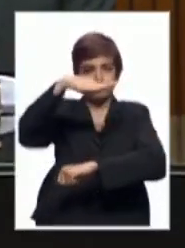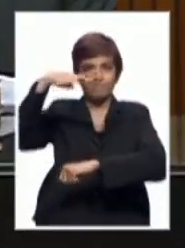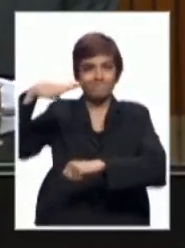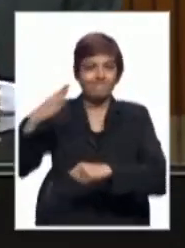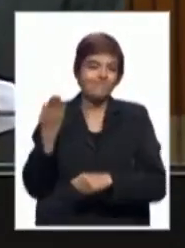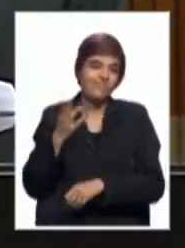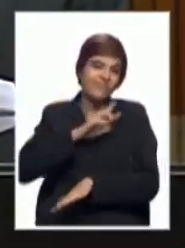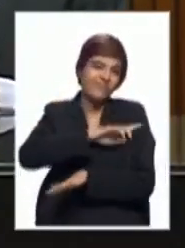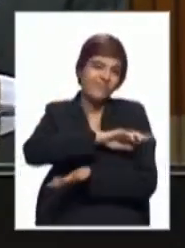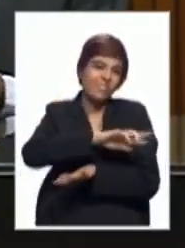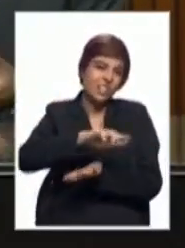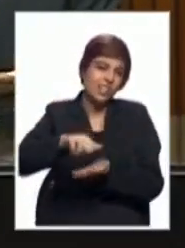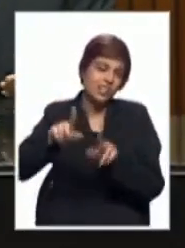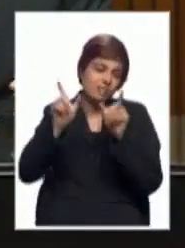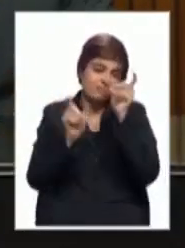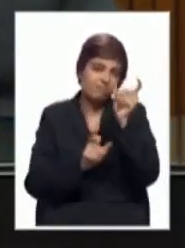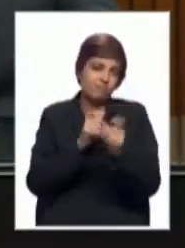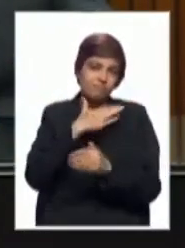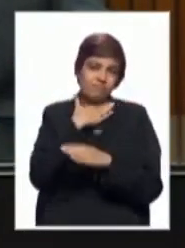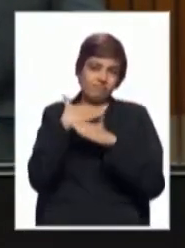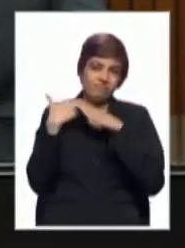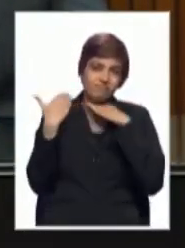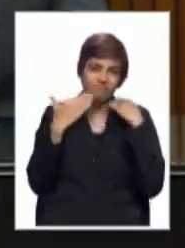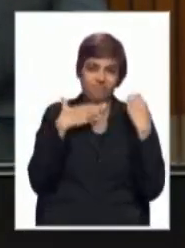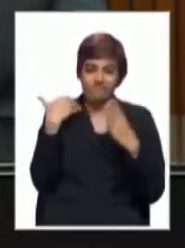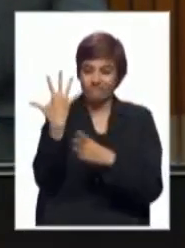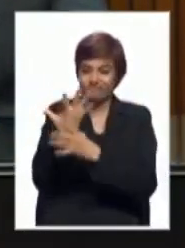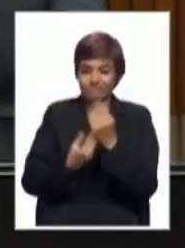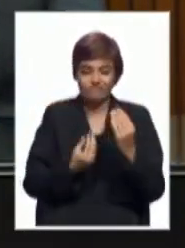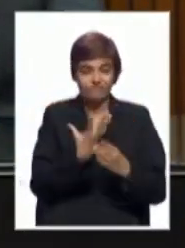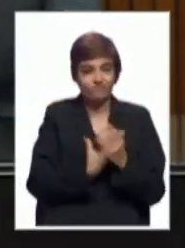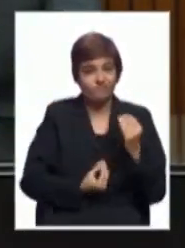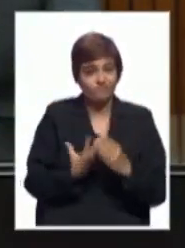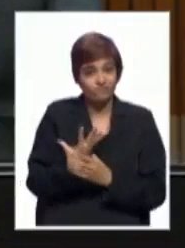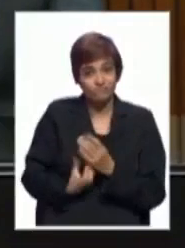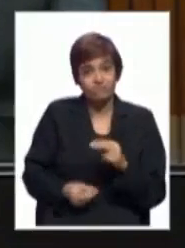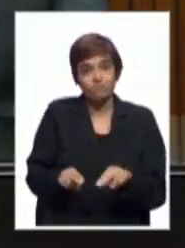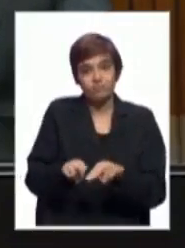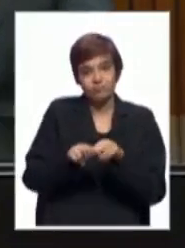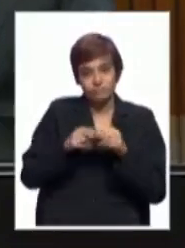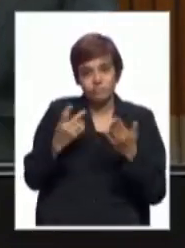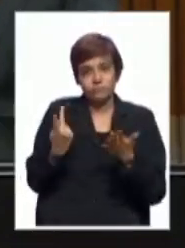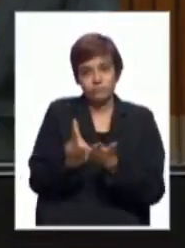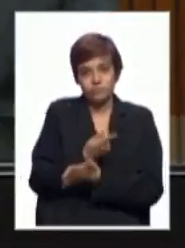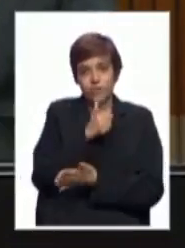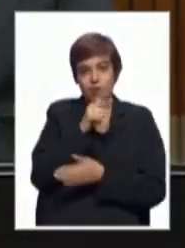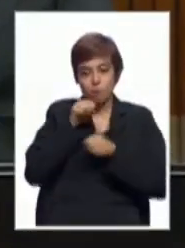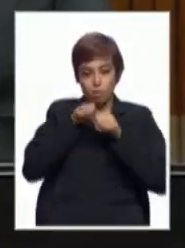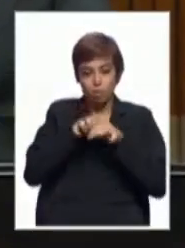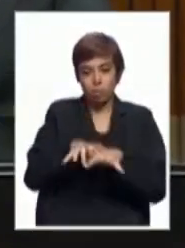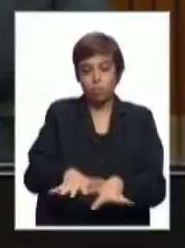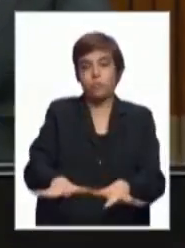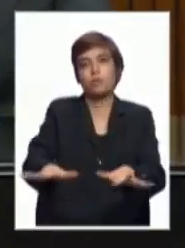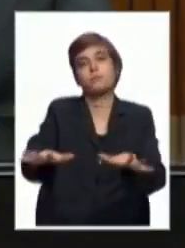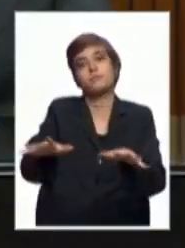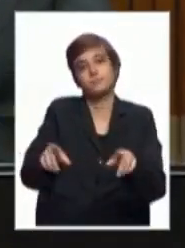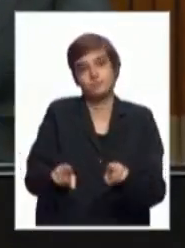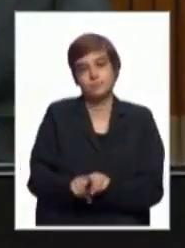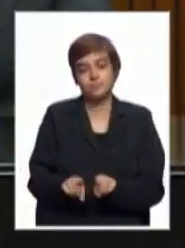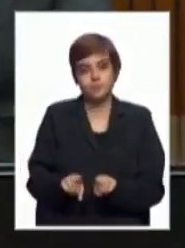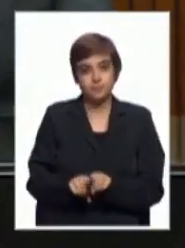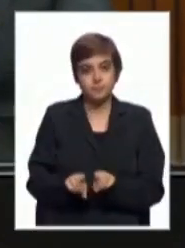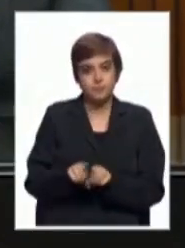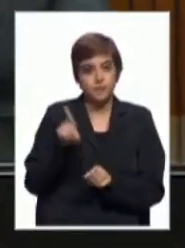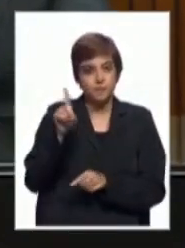pessoas perderam suas vidas, estão desaparecidas por causa do rompimento de uma barragem de mineração da Vale do Rio